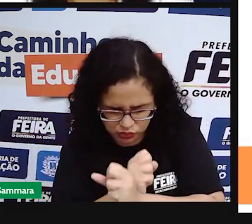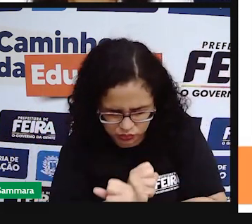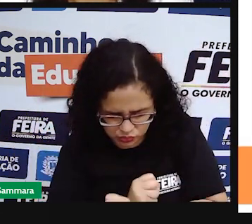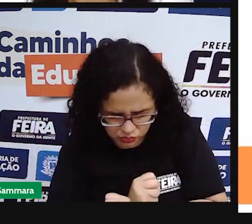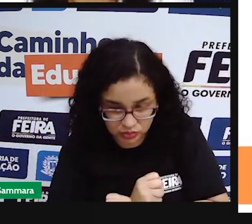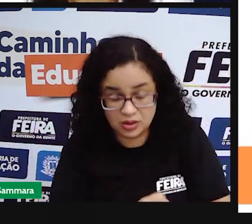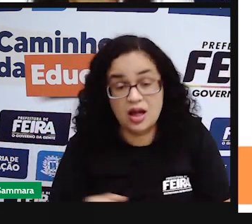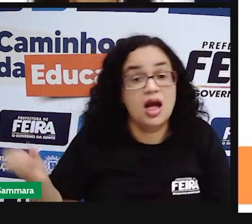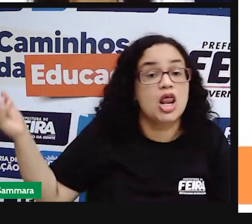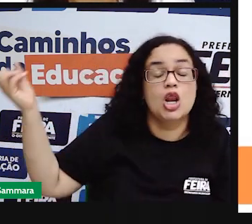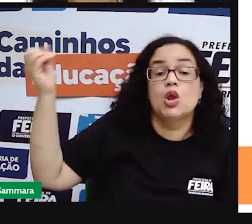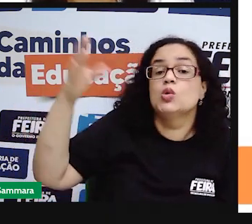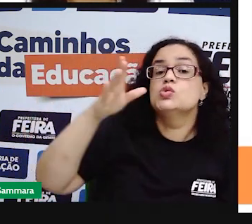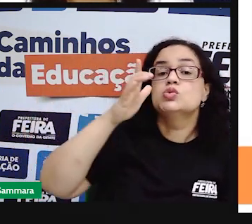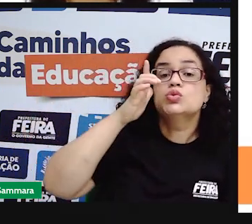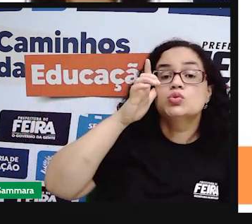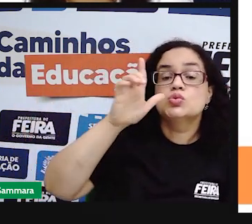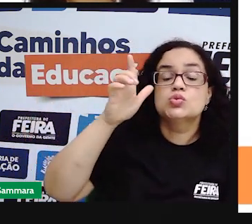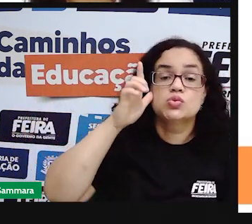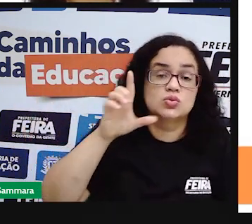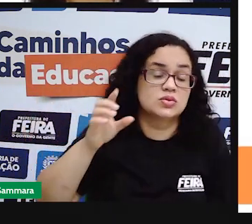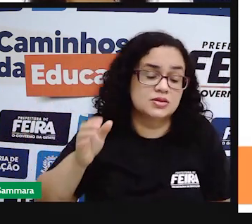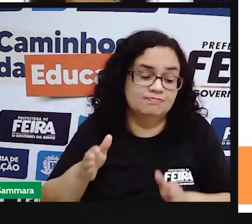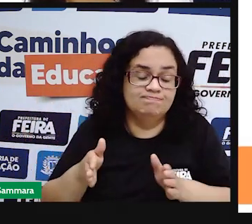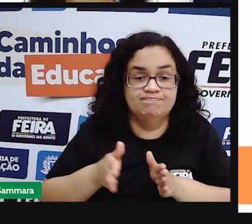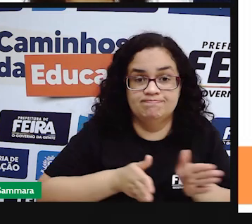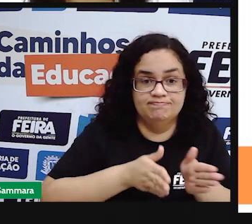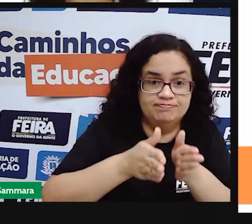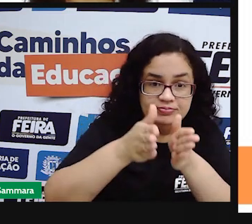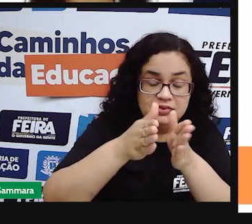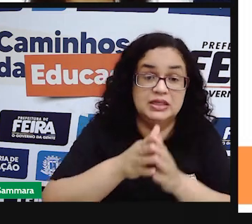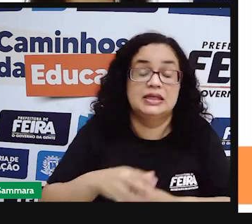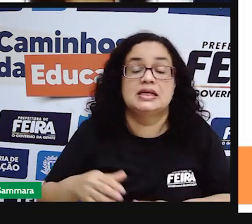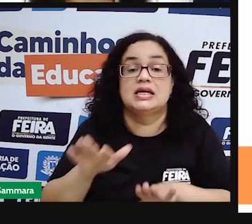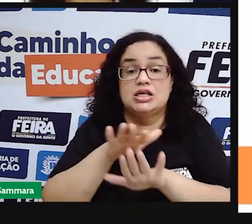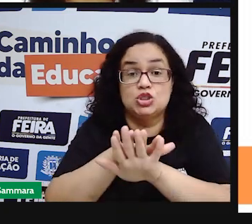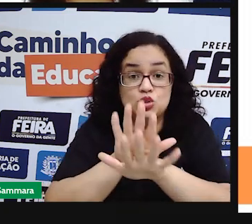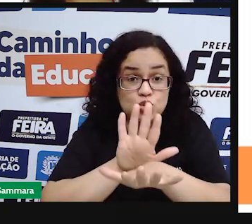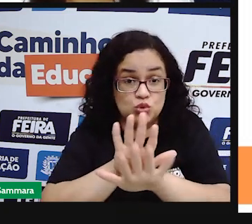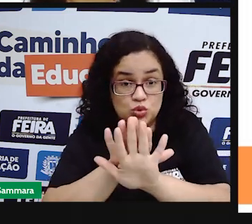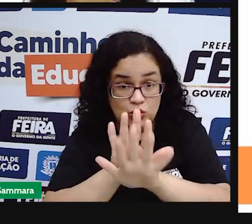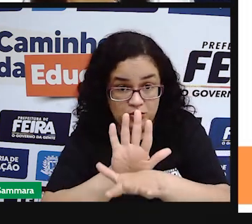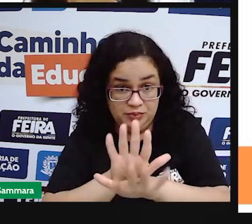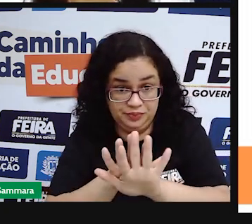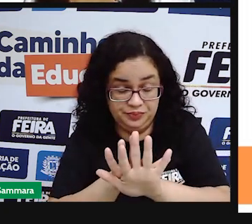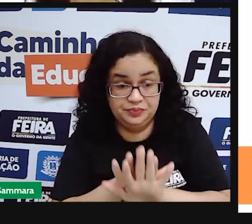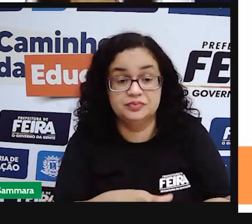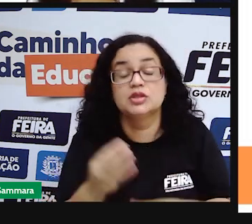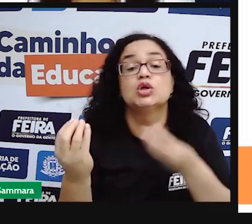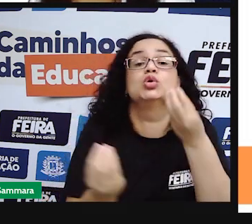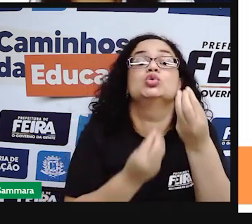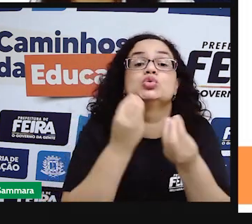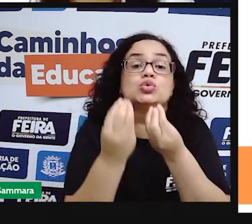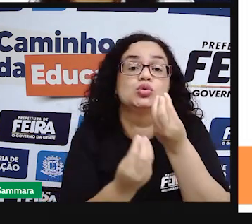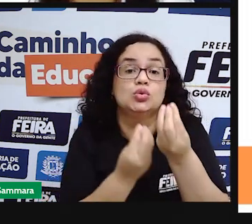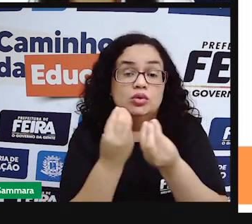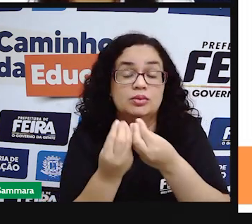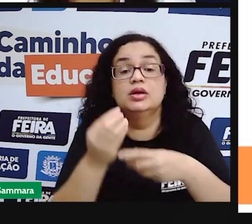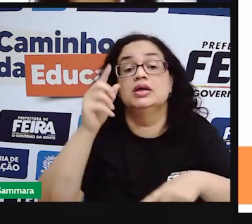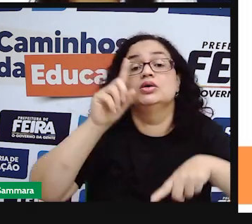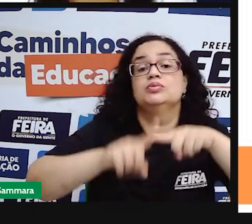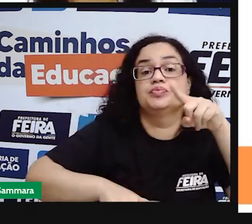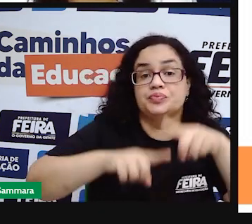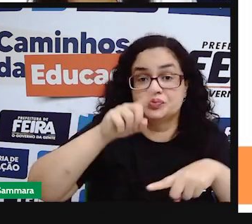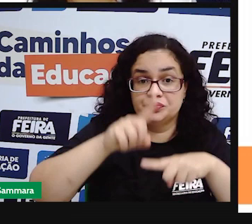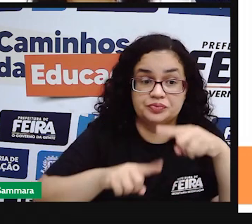não conseguiu atravessar. Por isso que a sombra reflete, né, a forma do objeto.